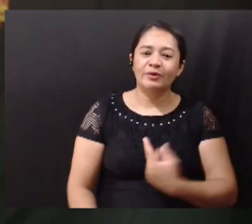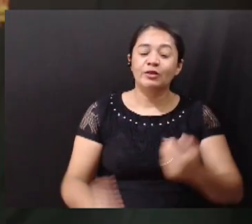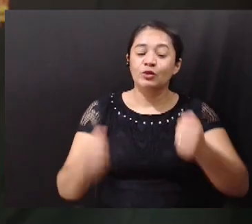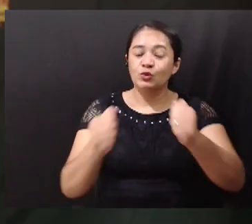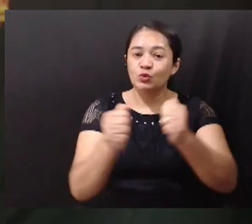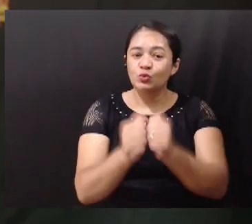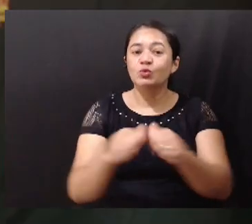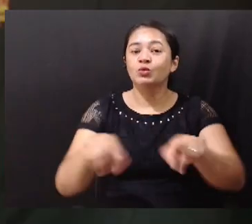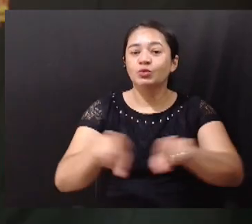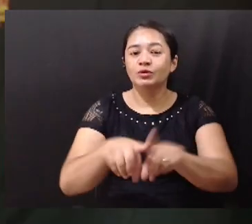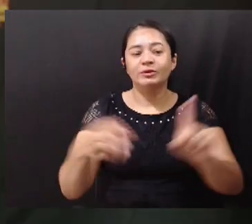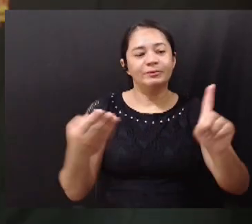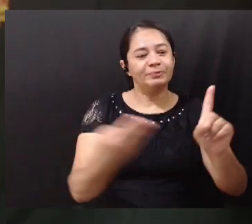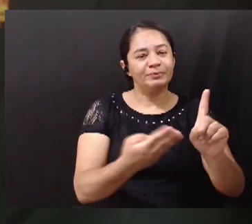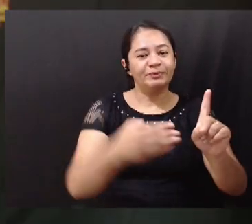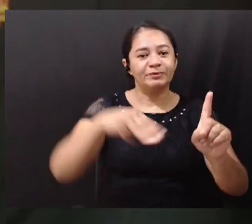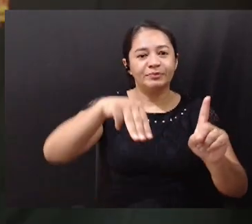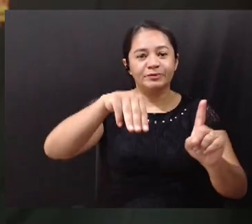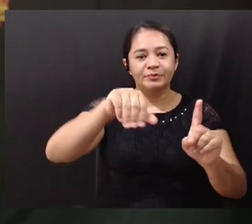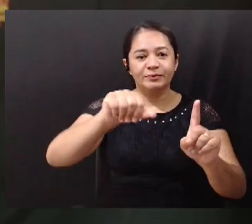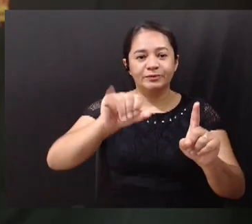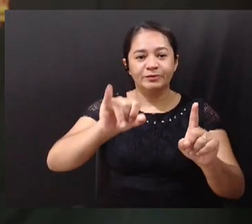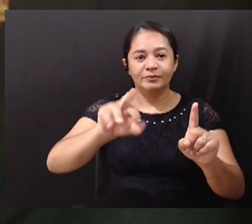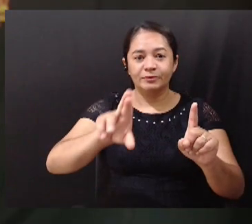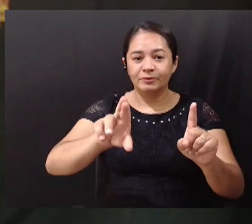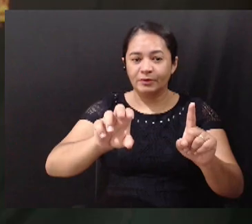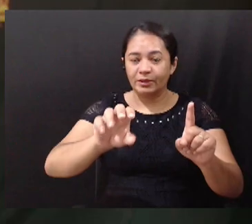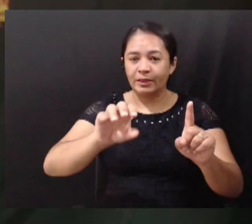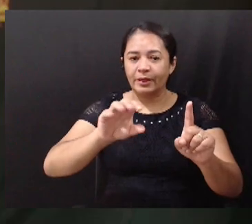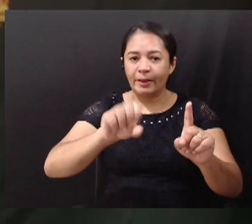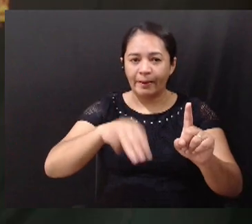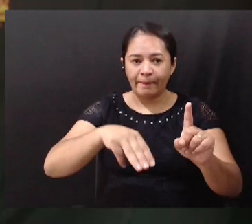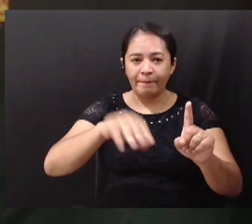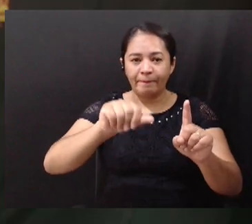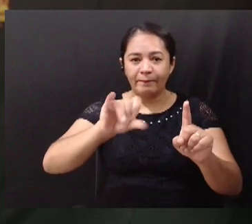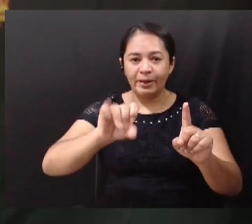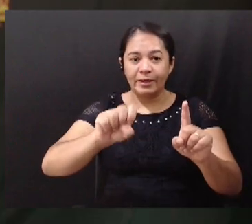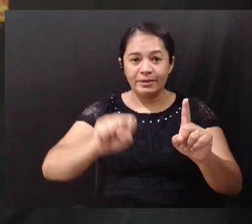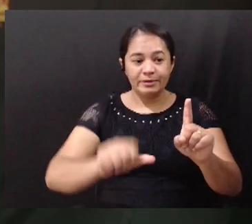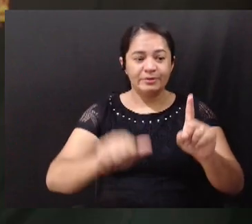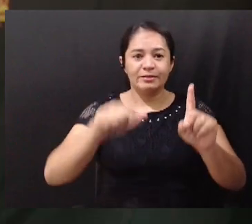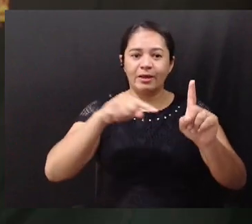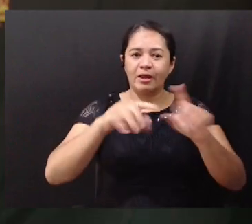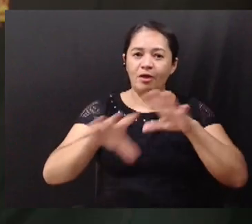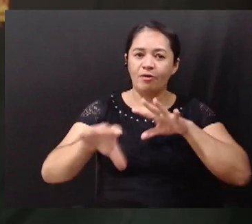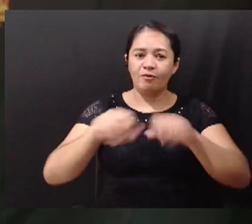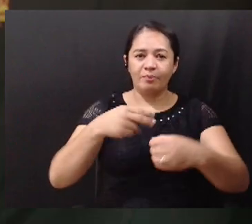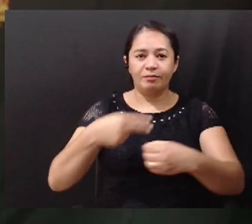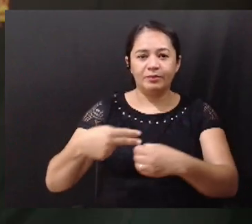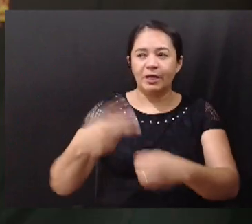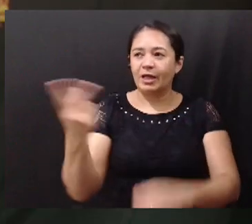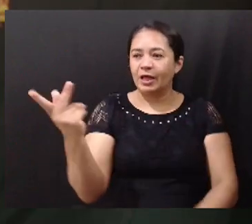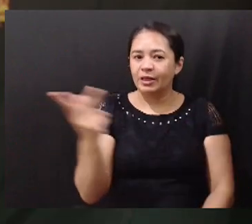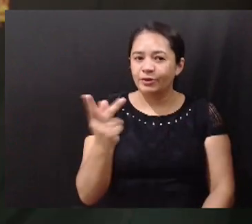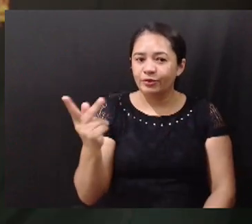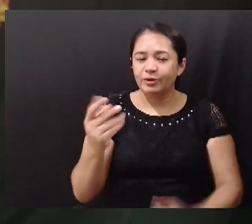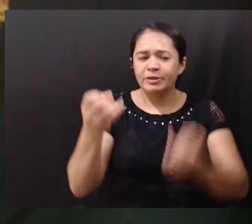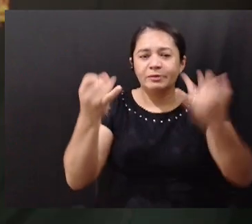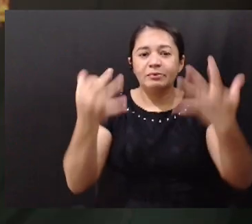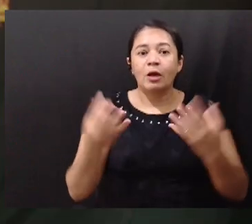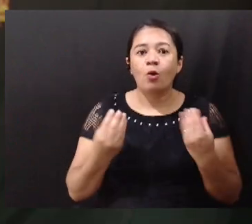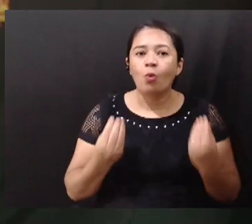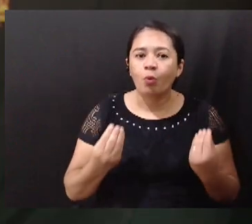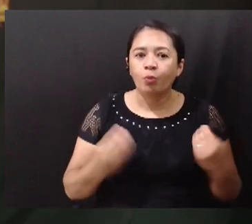a Maísa Keck, ela é psicoterapeuta infantil e mestra pela Unicamp. As duas vão nos explicar como é que a gente faz para lidar